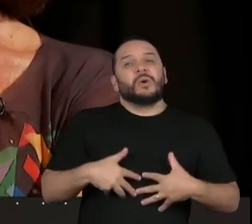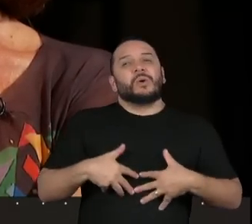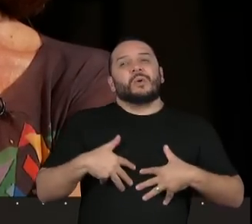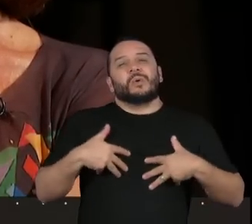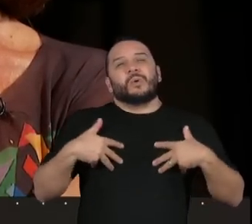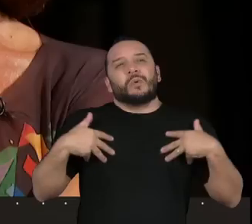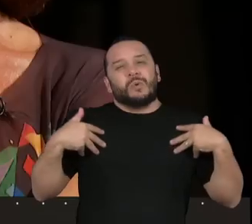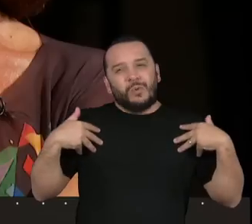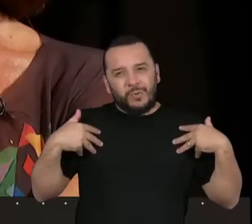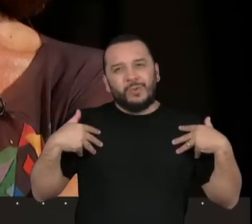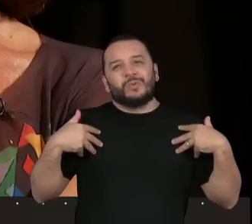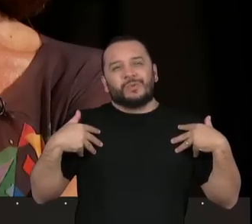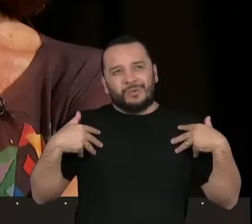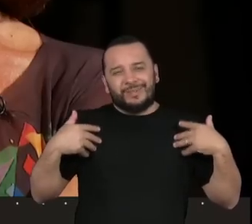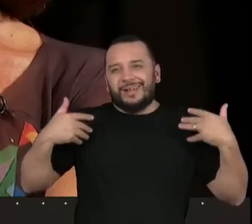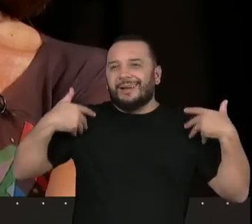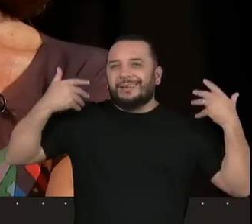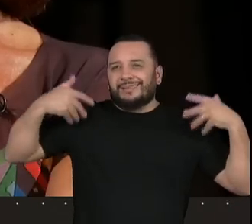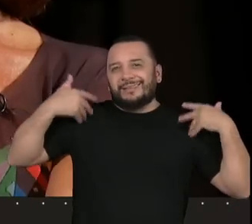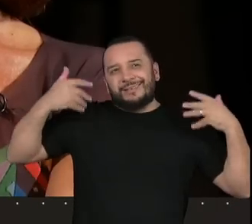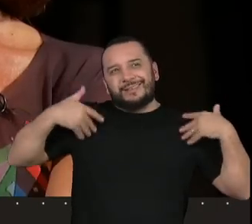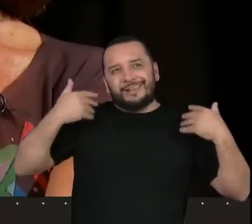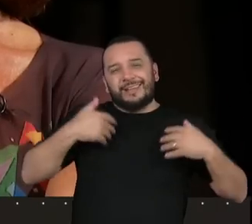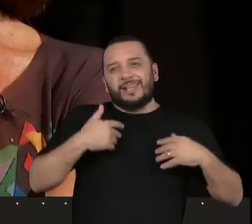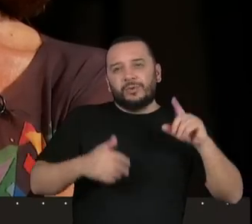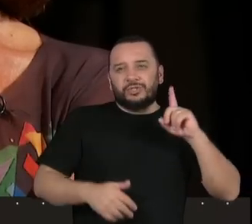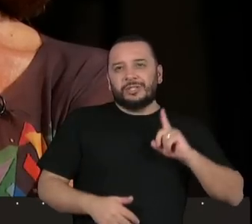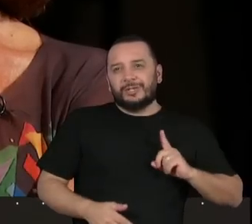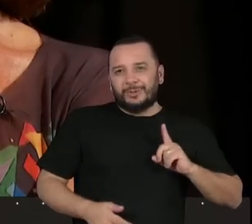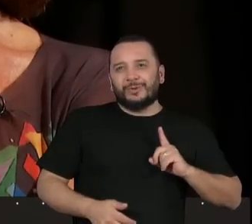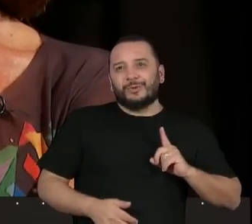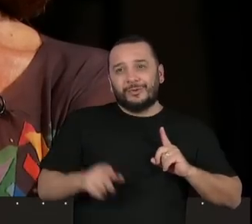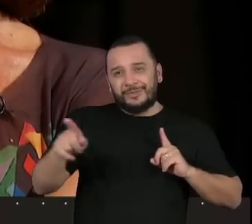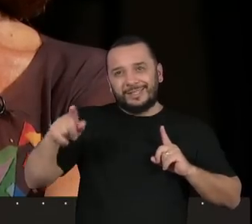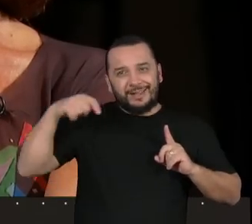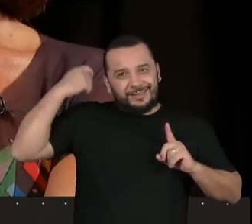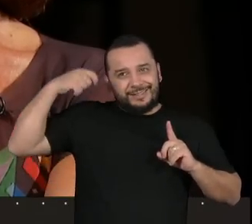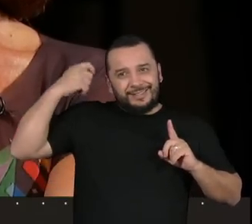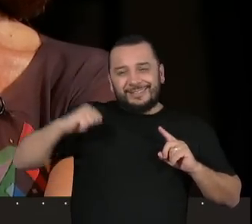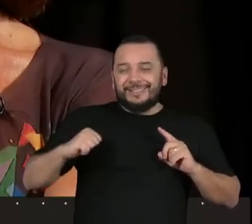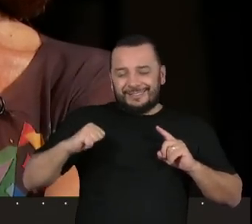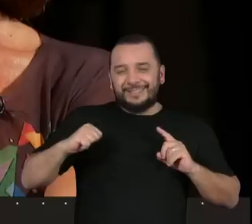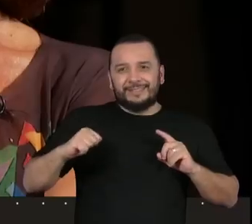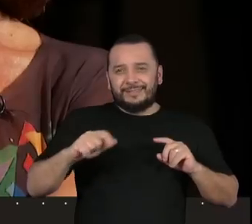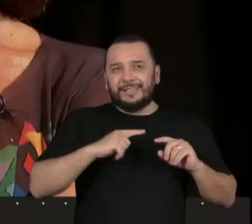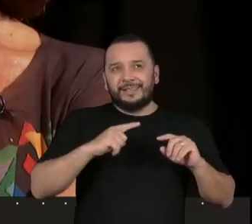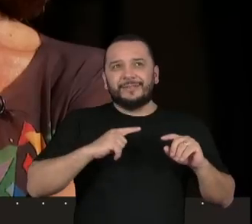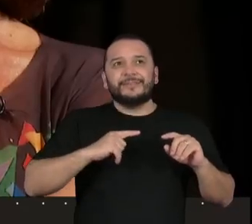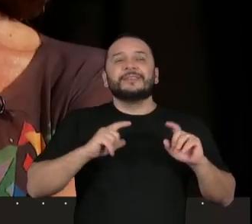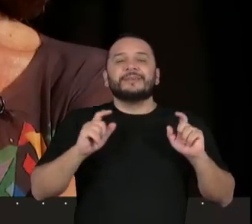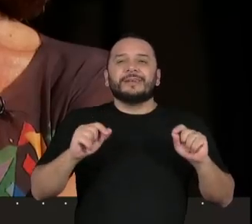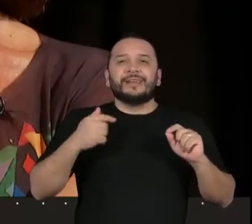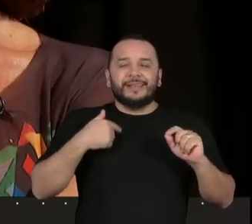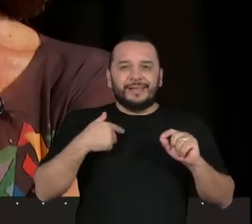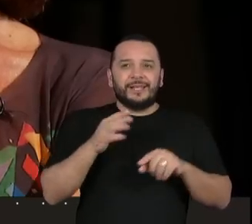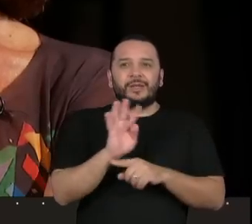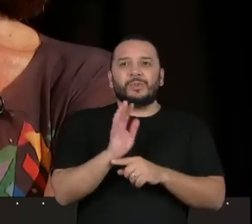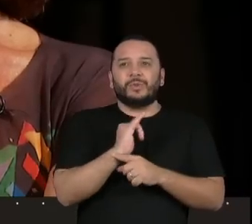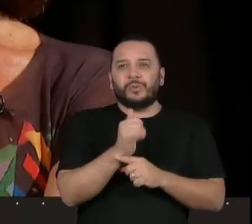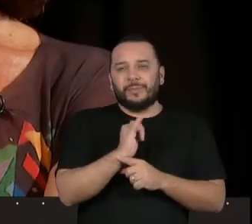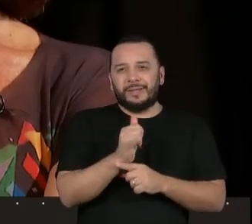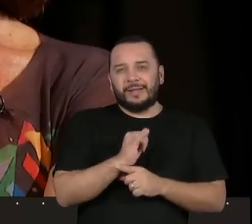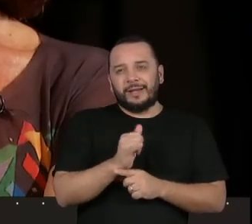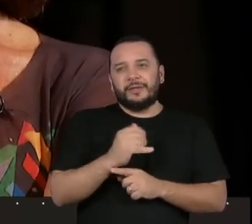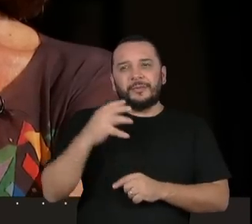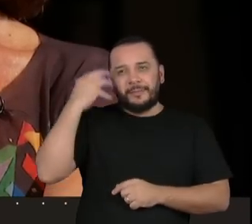ter dirigido você no espetáculo Paixão Viva, um documentário cênico no